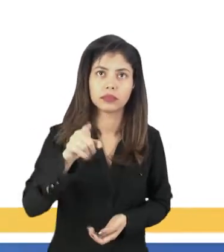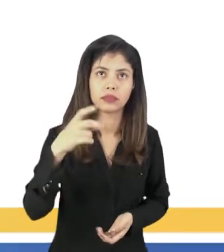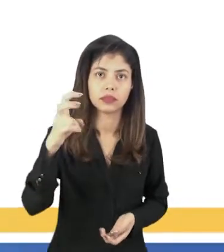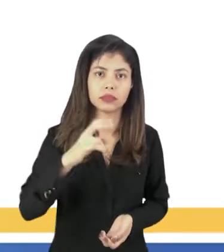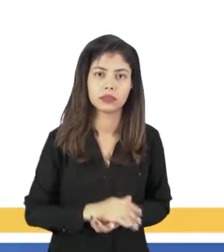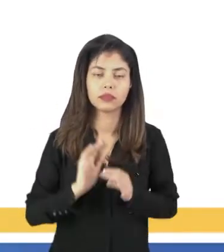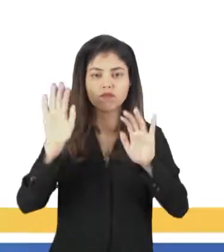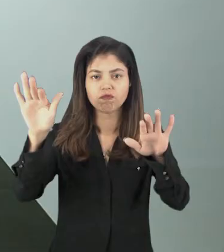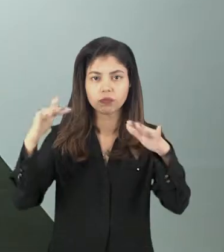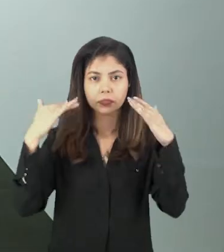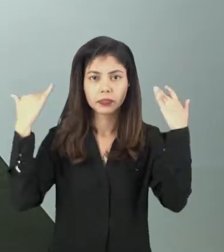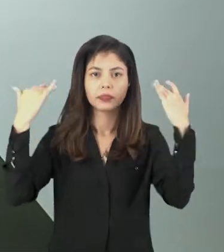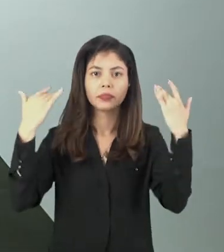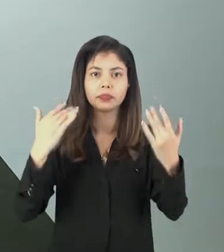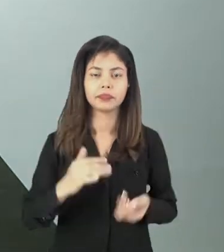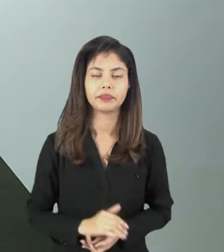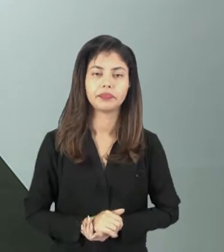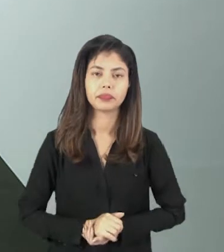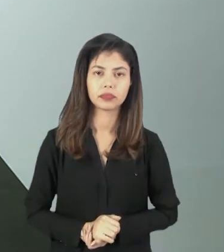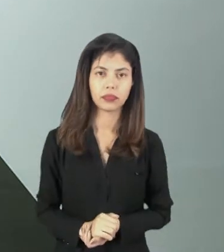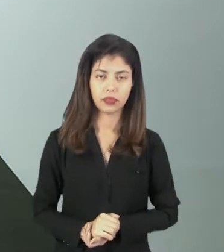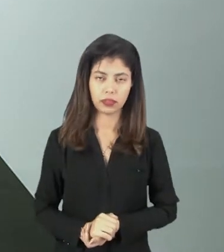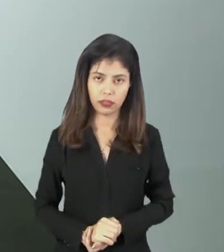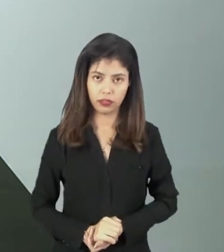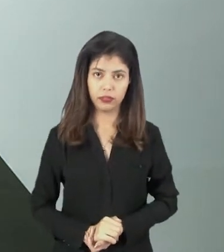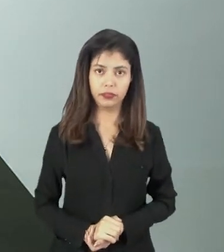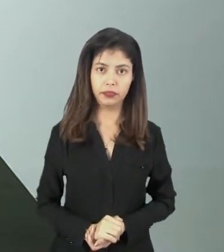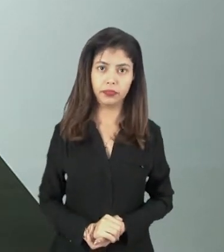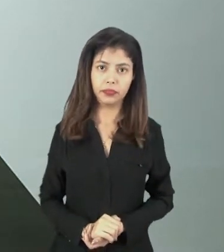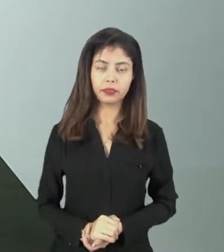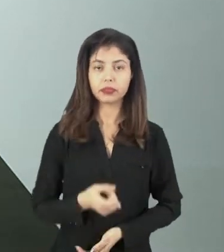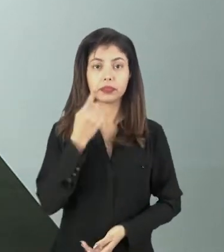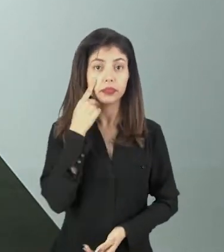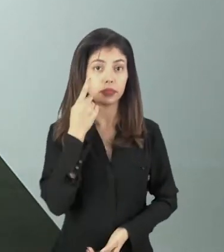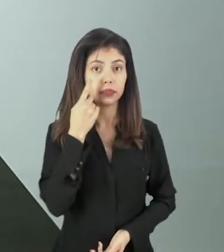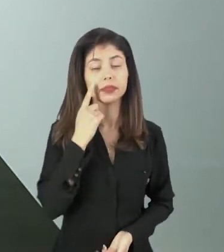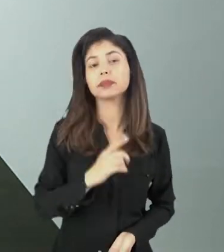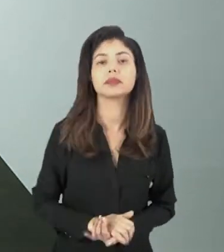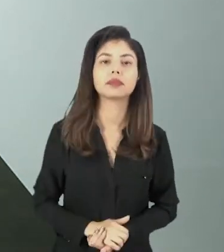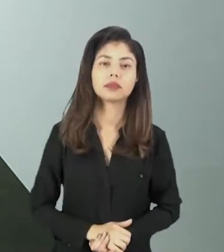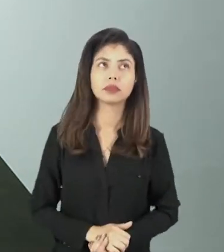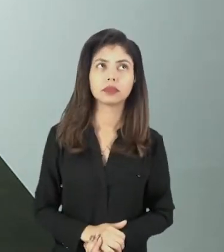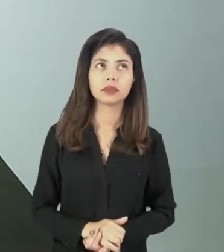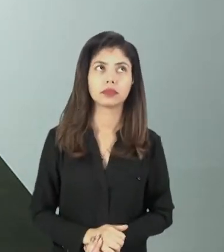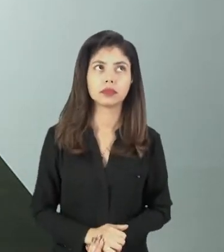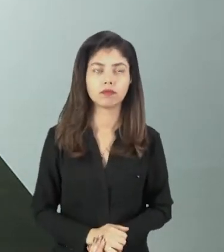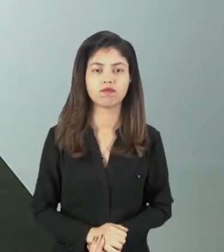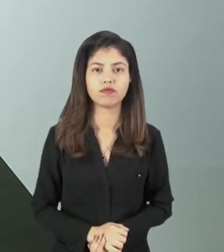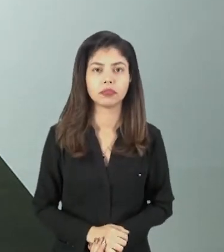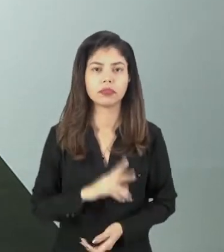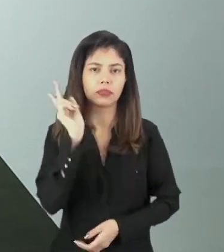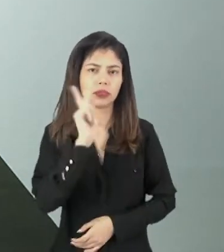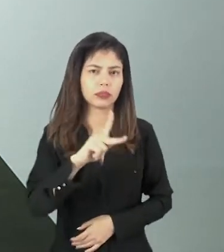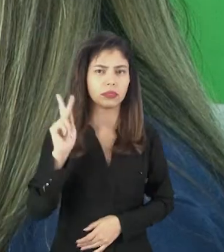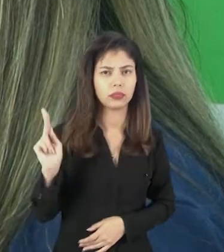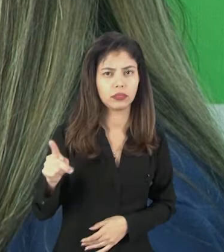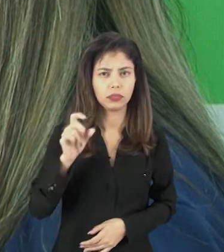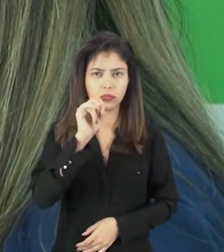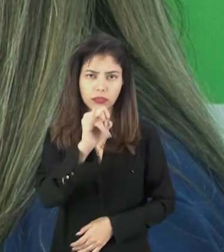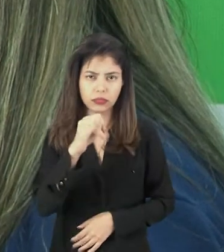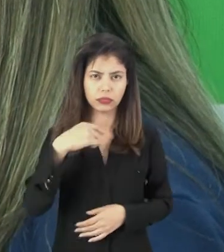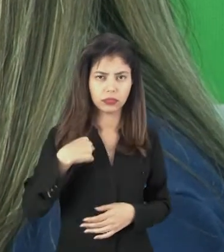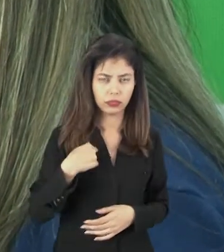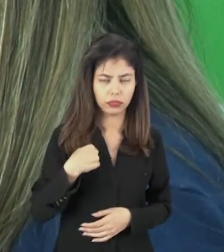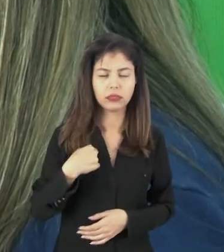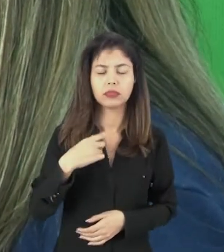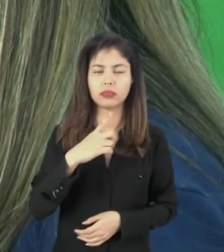agora vem aqui comigo num para você ver aí olha só aqui né digamos professora e